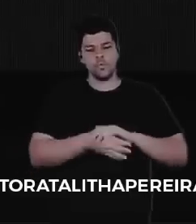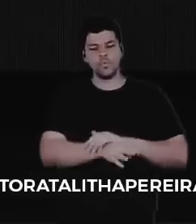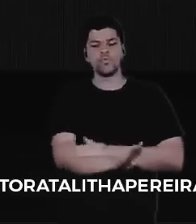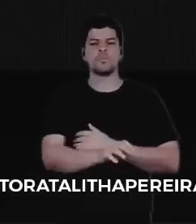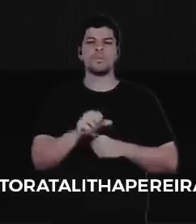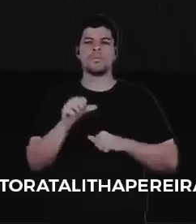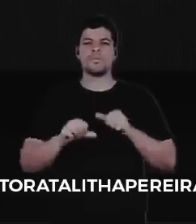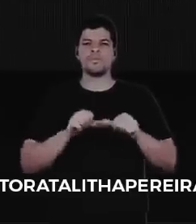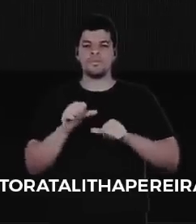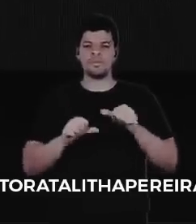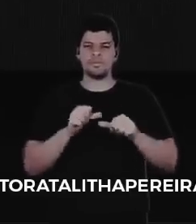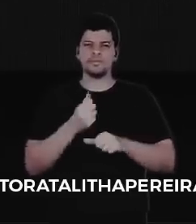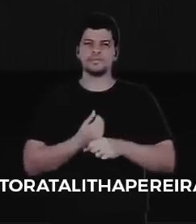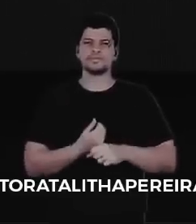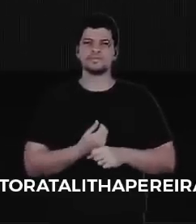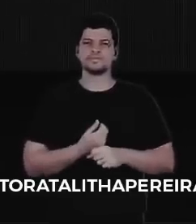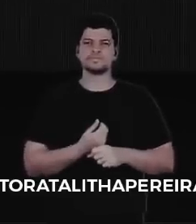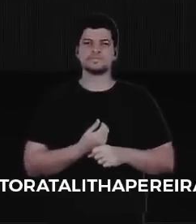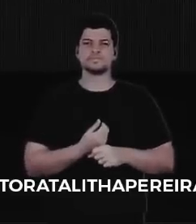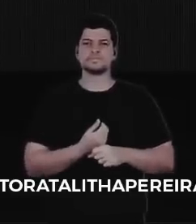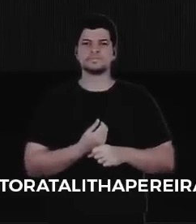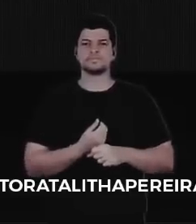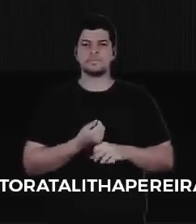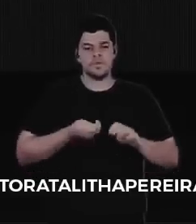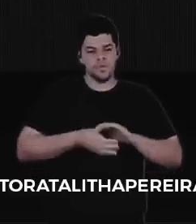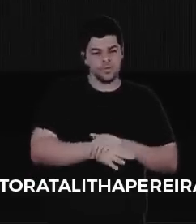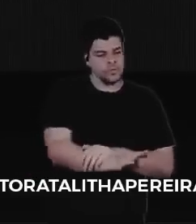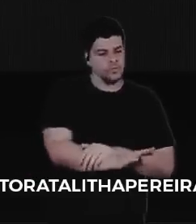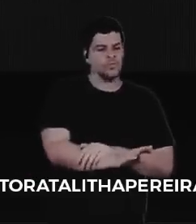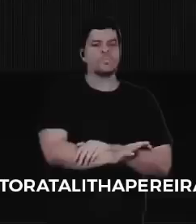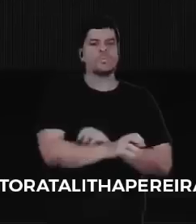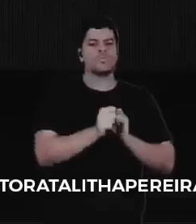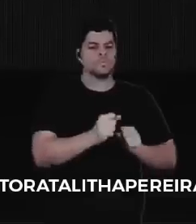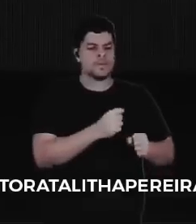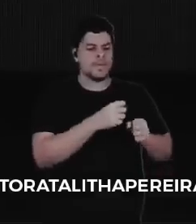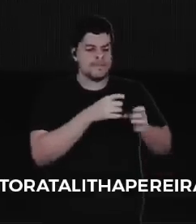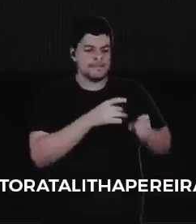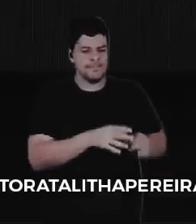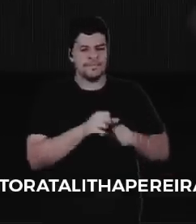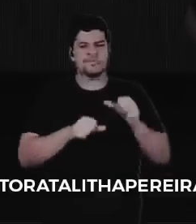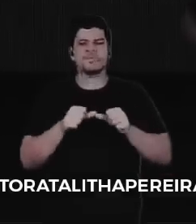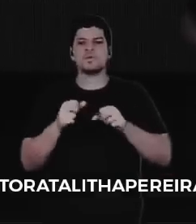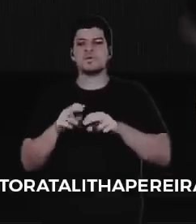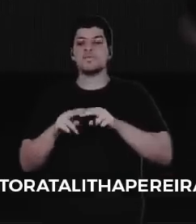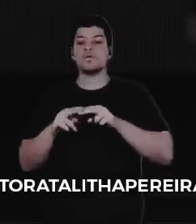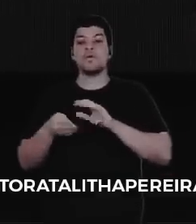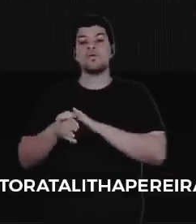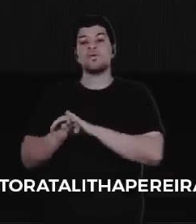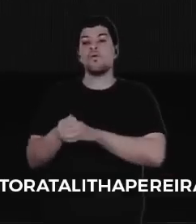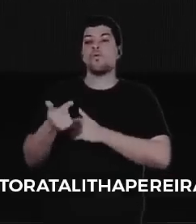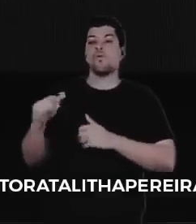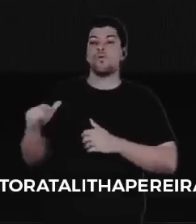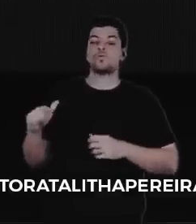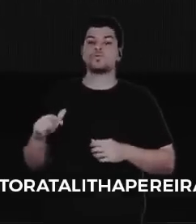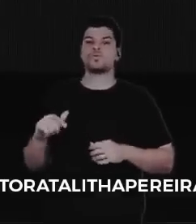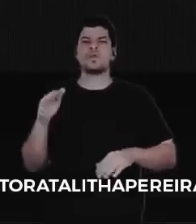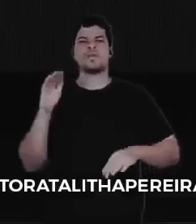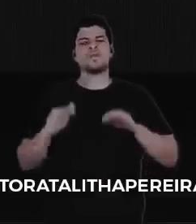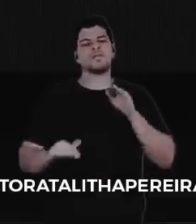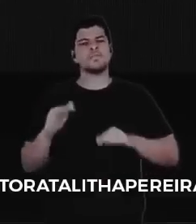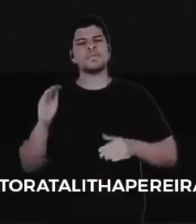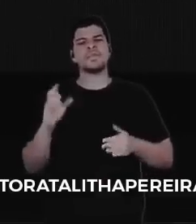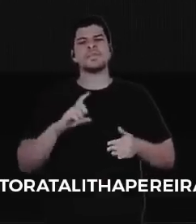Um hábito só é vencido por um outro hábito. E talvez existam muitos hábitos negativos que eu e